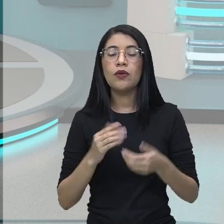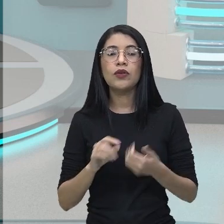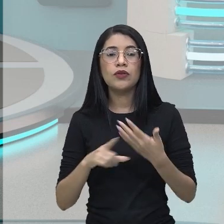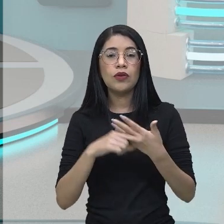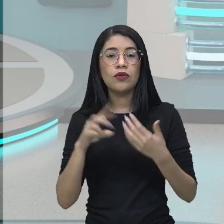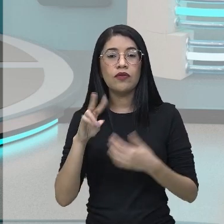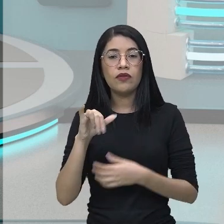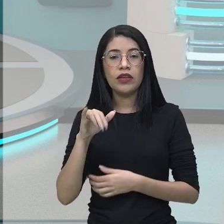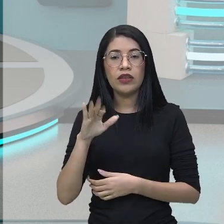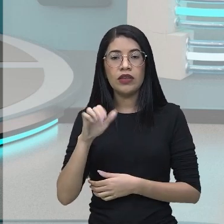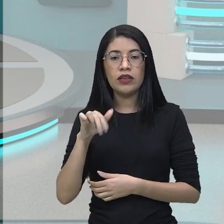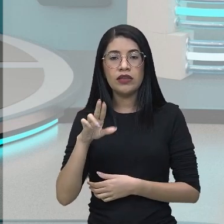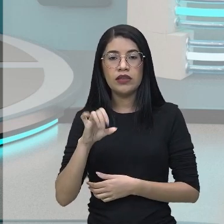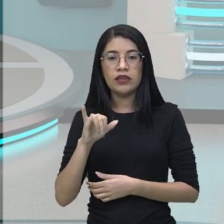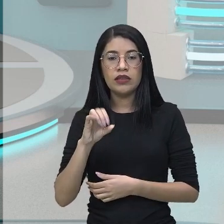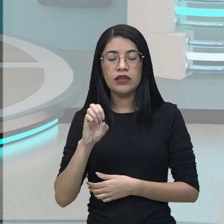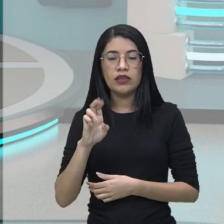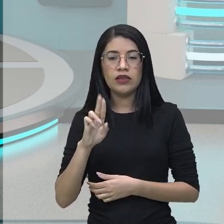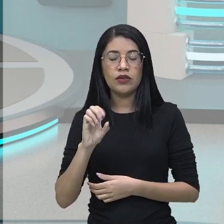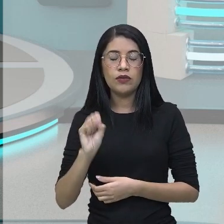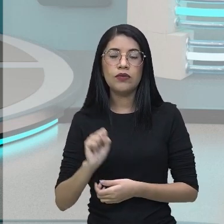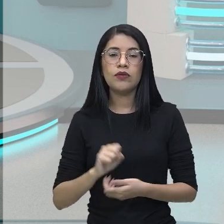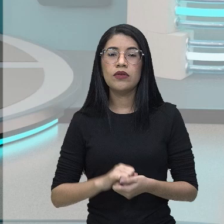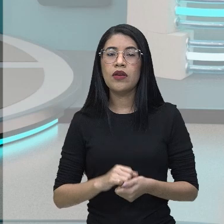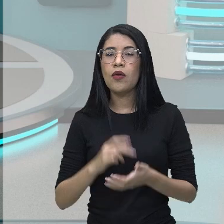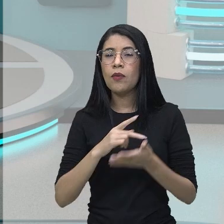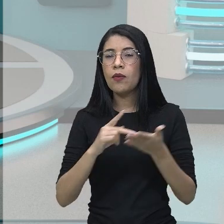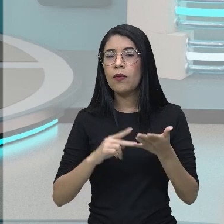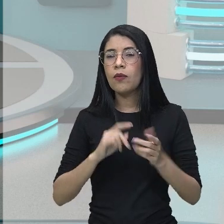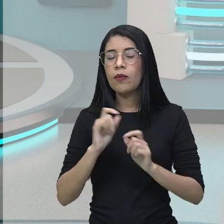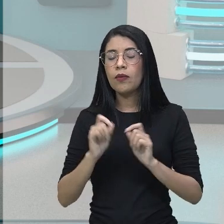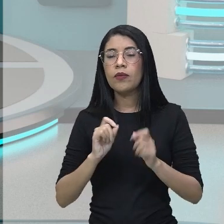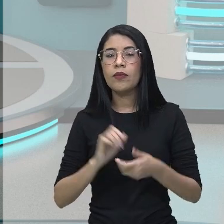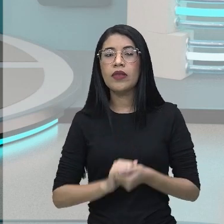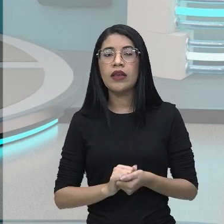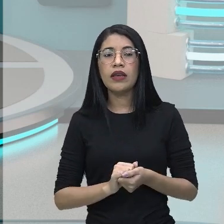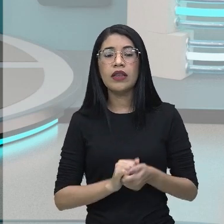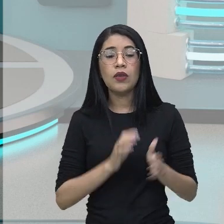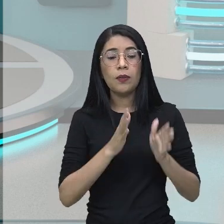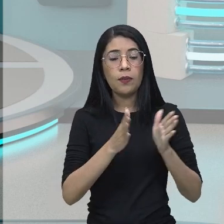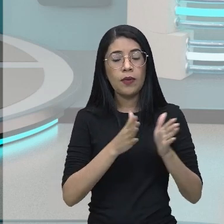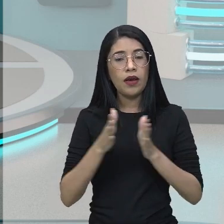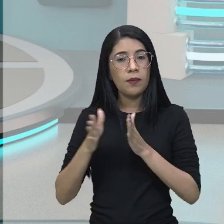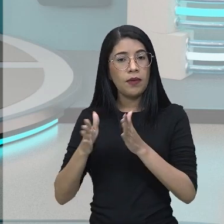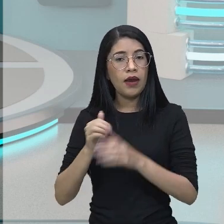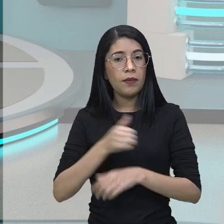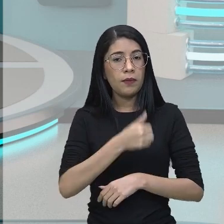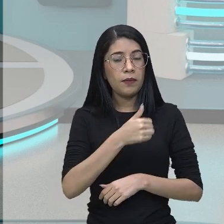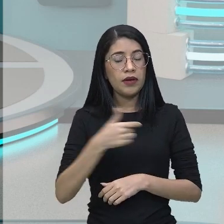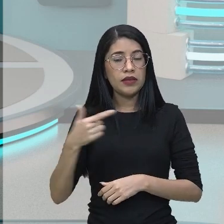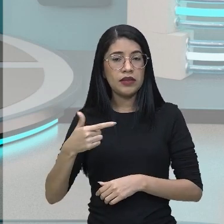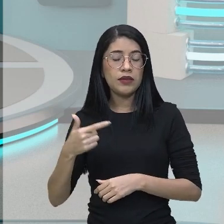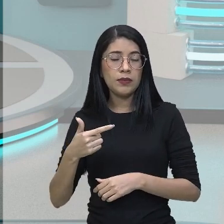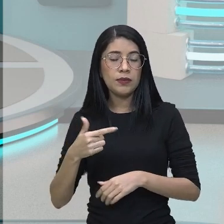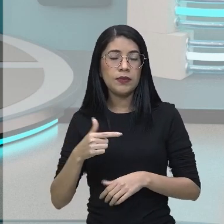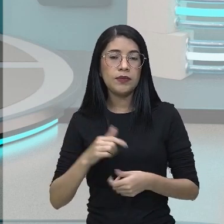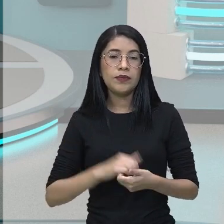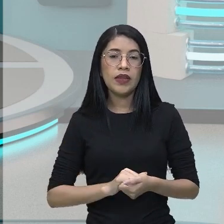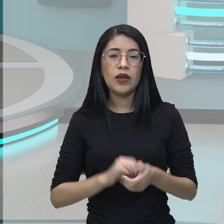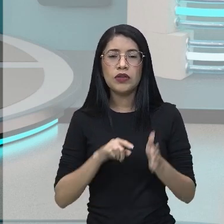esse poeta que é ele tem aí uma definição em duas fases certo pelos estudos literários pelos autores